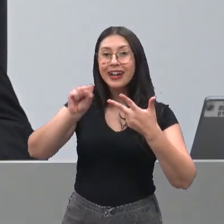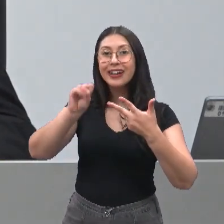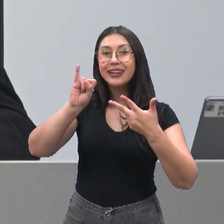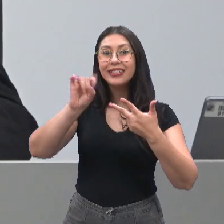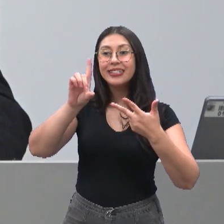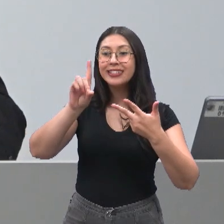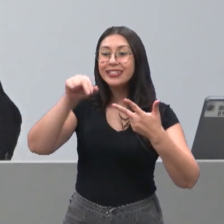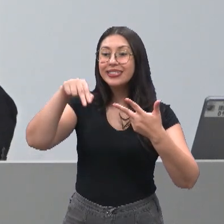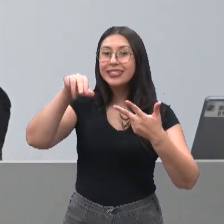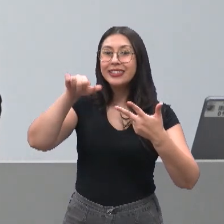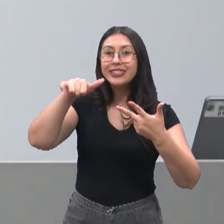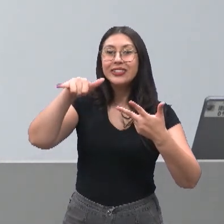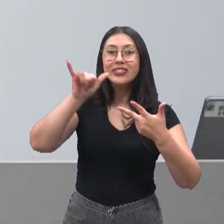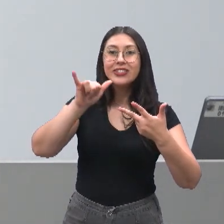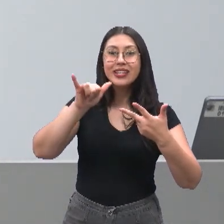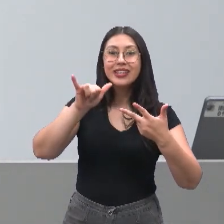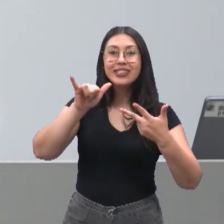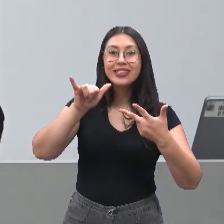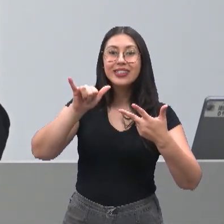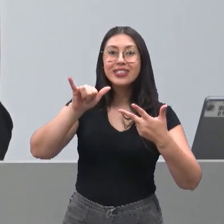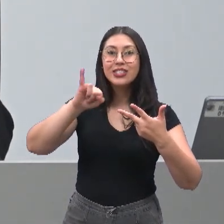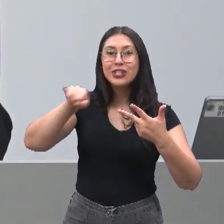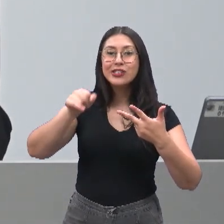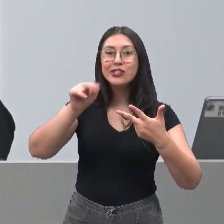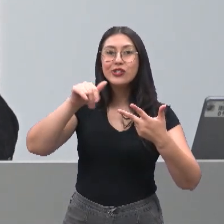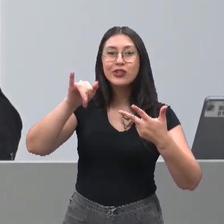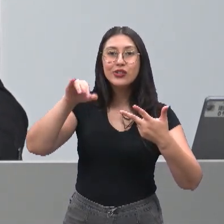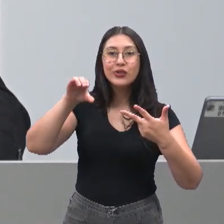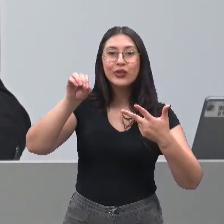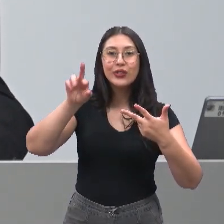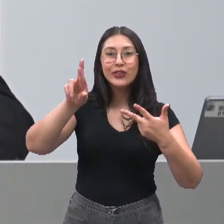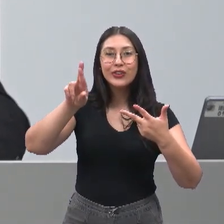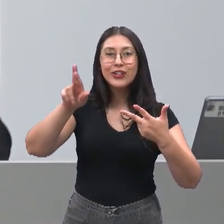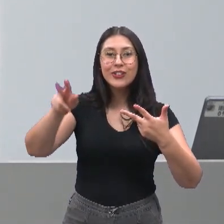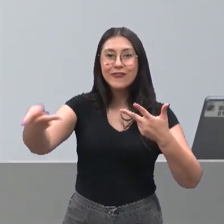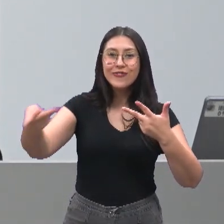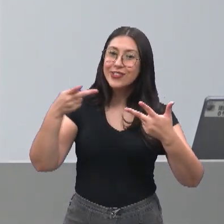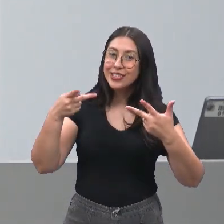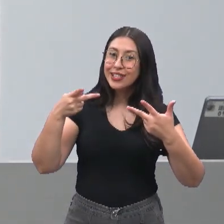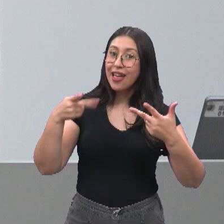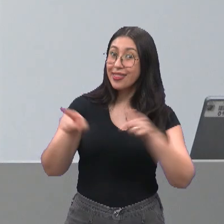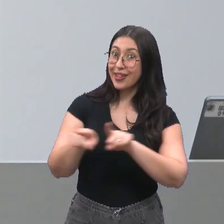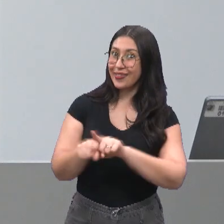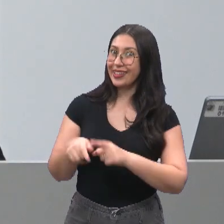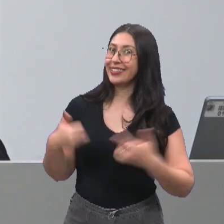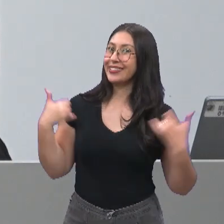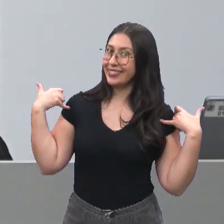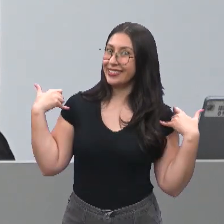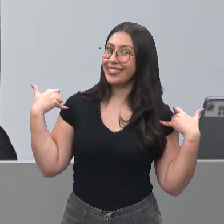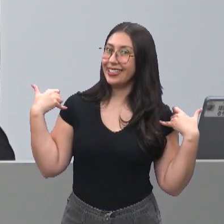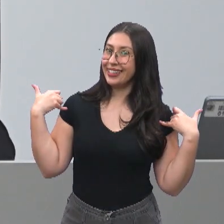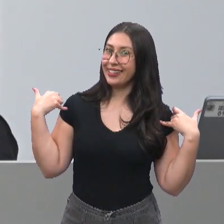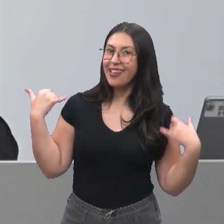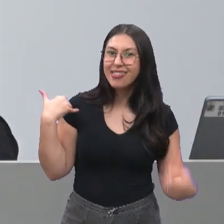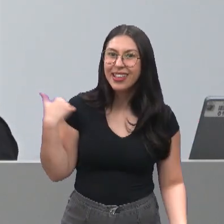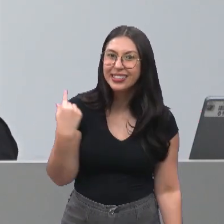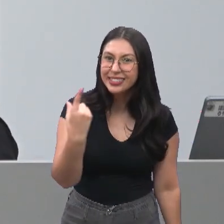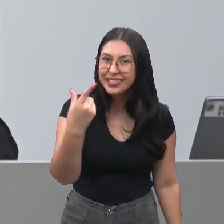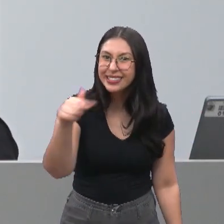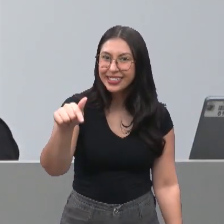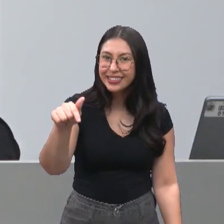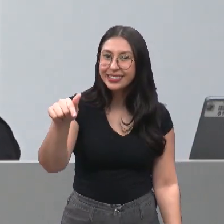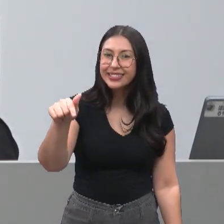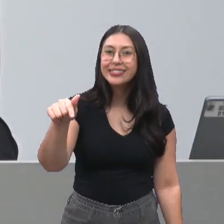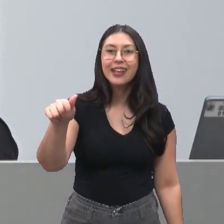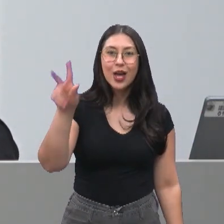Júnior, que veio visitar aqui, parabéns, Sidney Campos, fez aniversário esses dias, 17 anos,